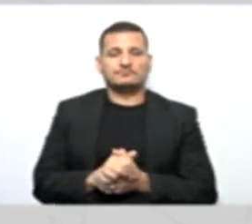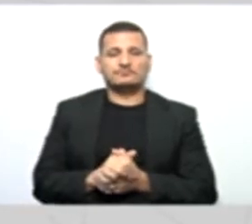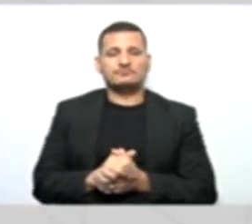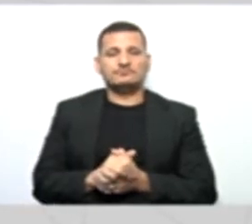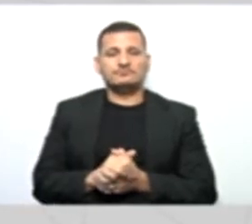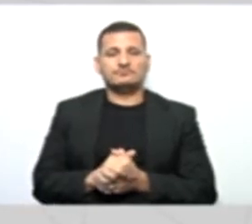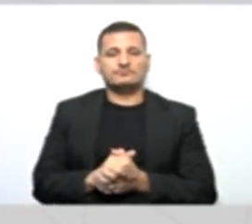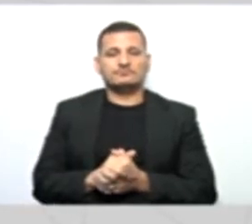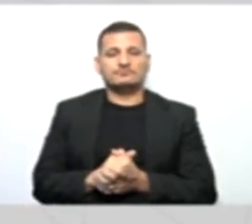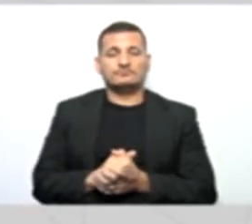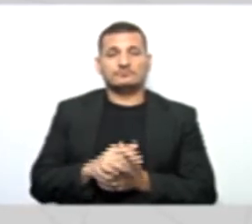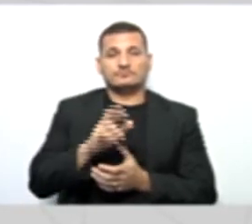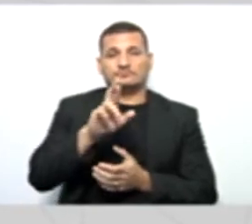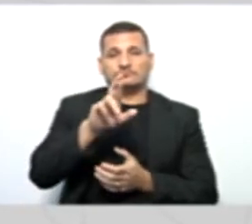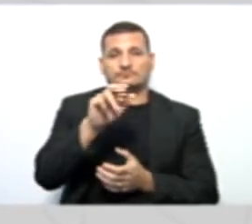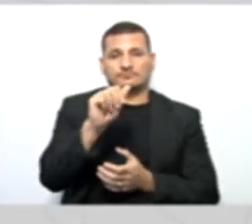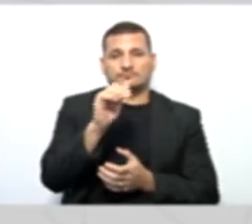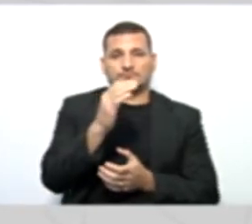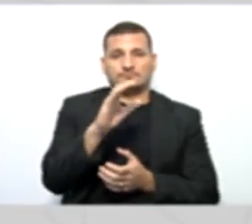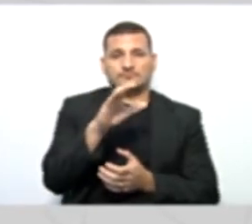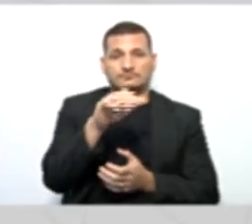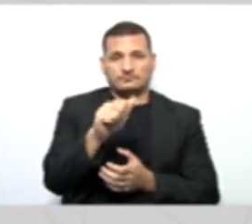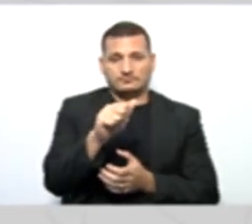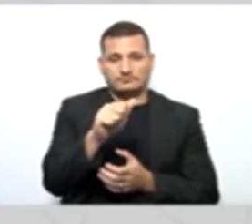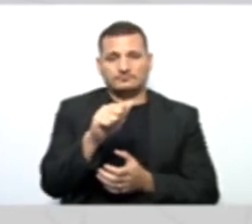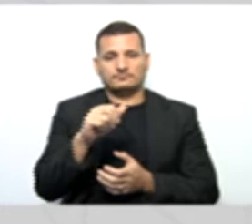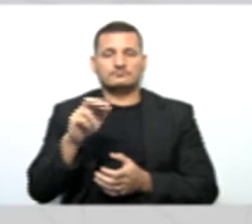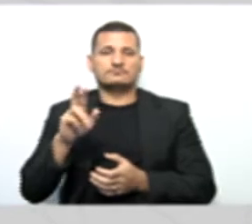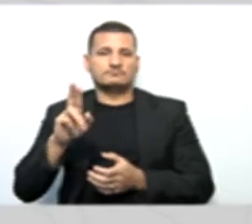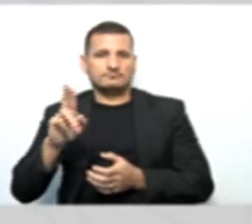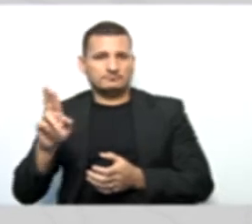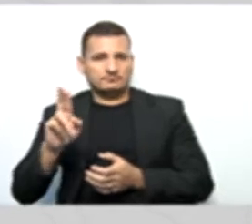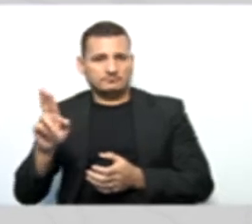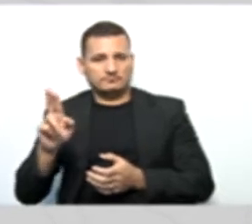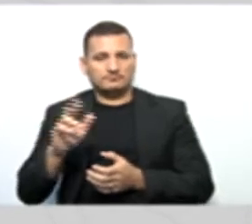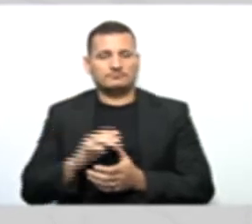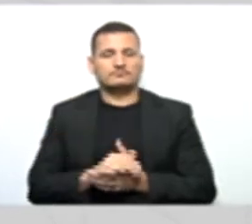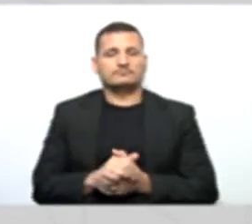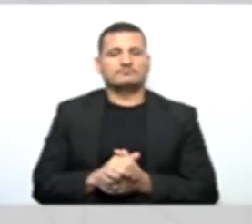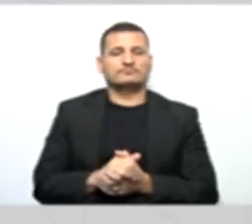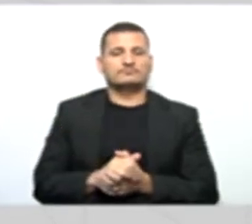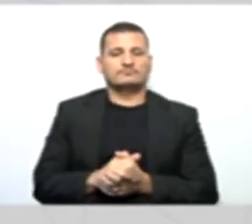Self, raça. Recebe o parâmetro R.